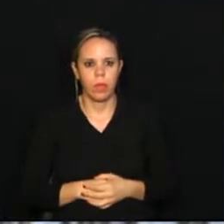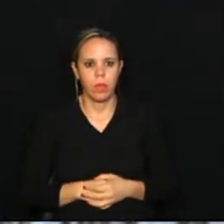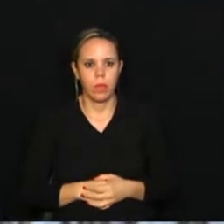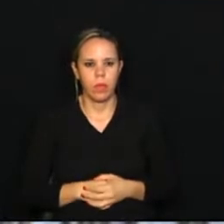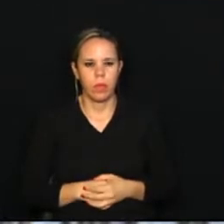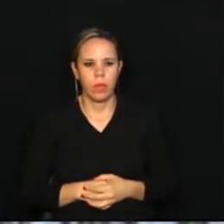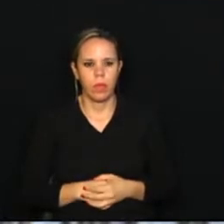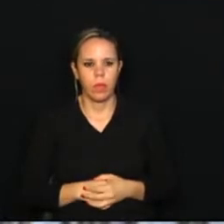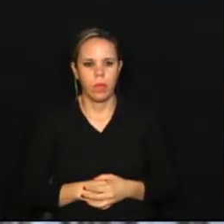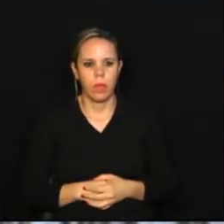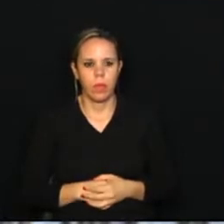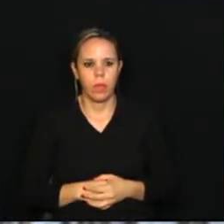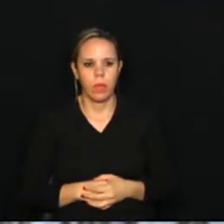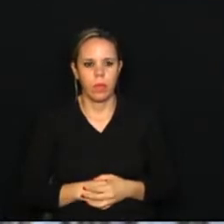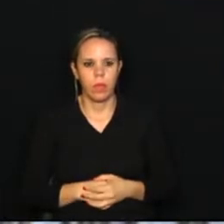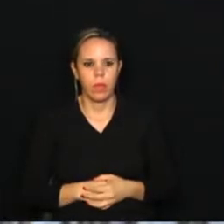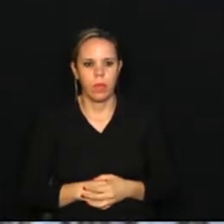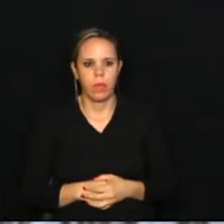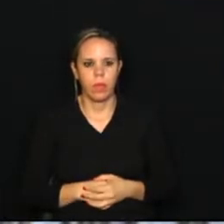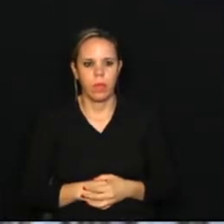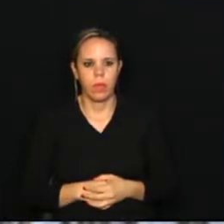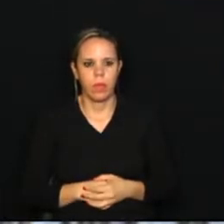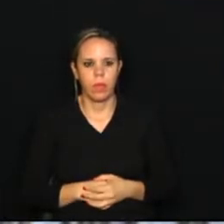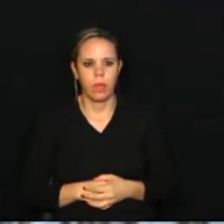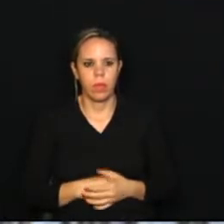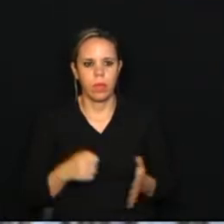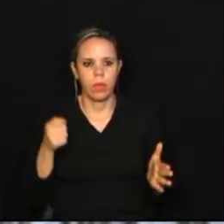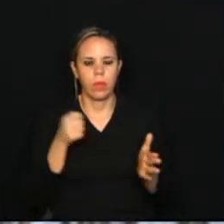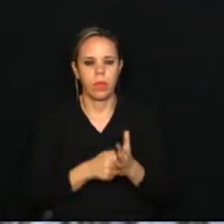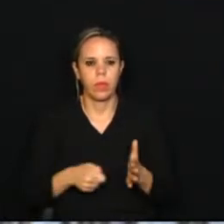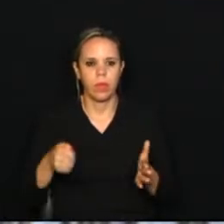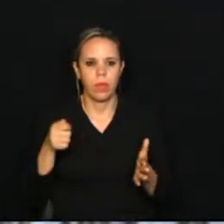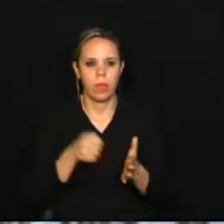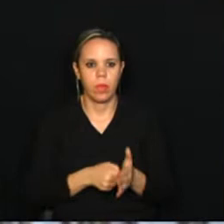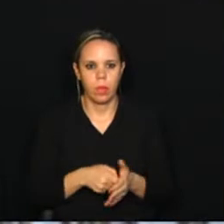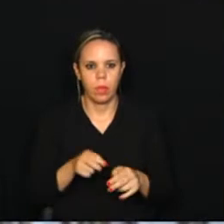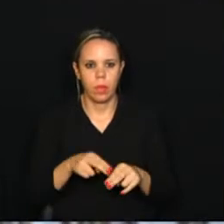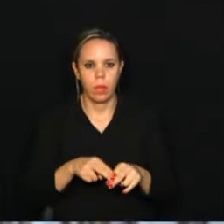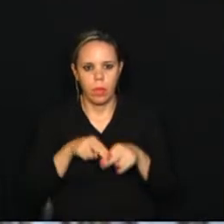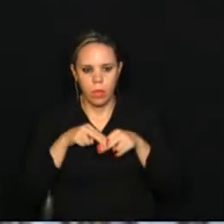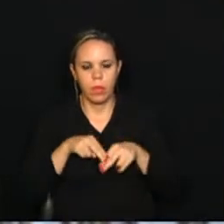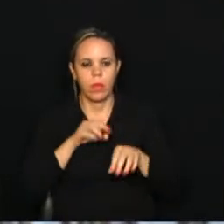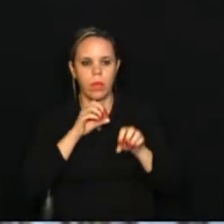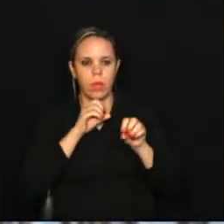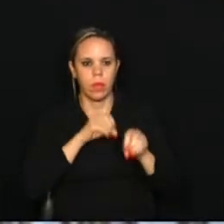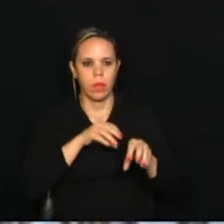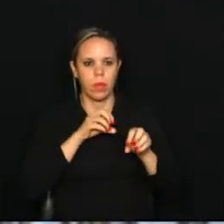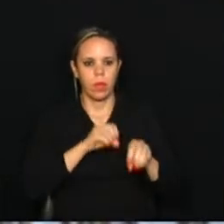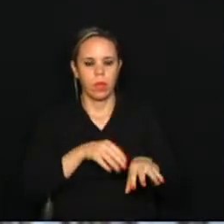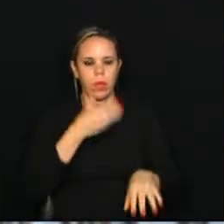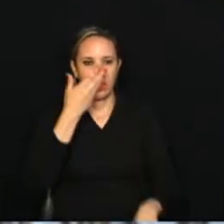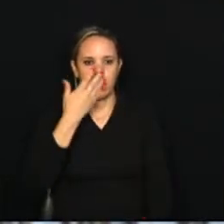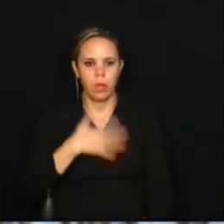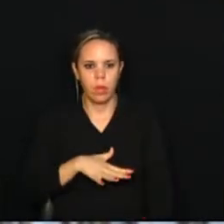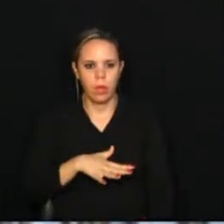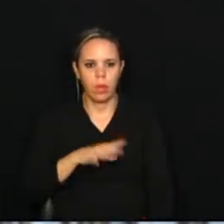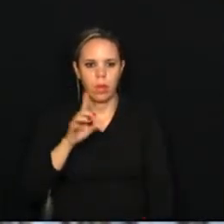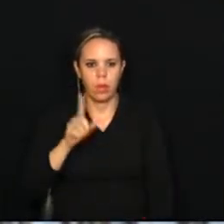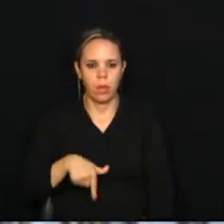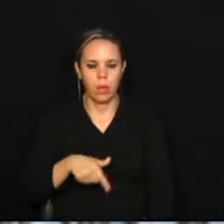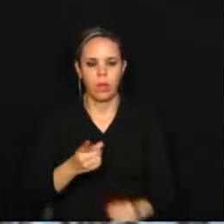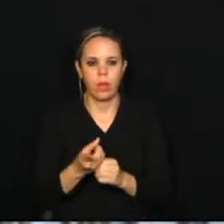com um grande lutador pelas causas da educação das crianças, que é o